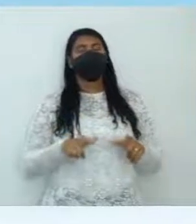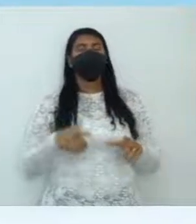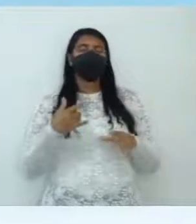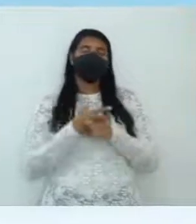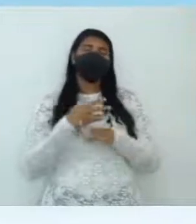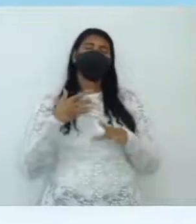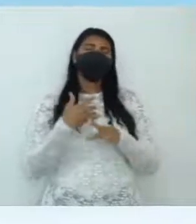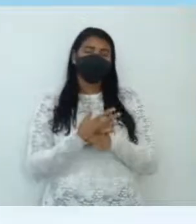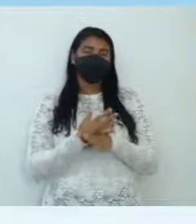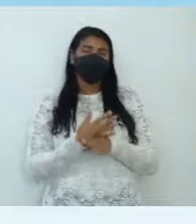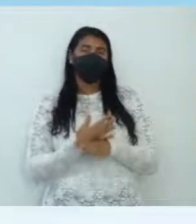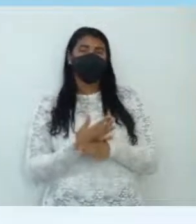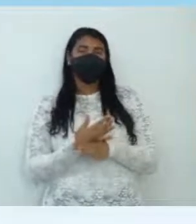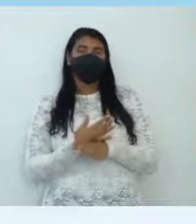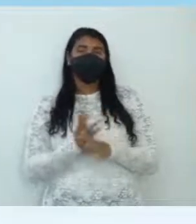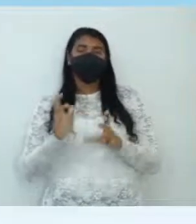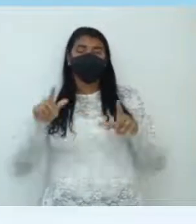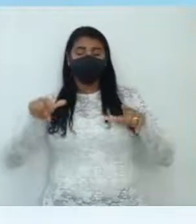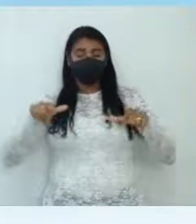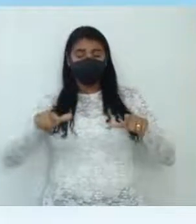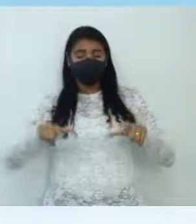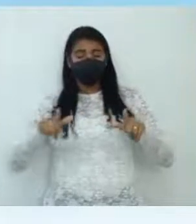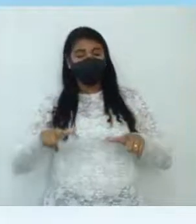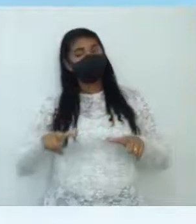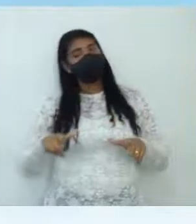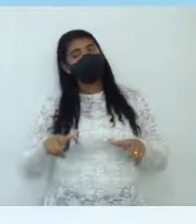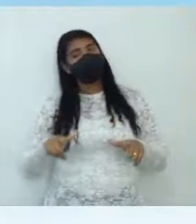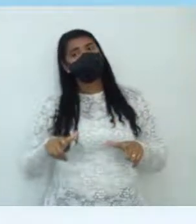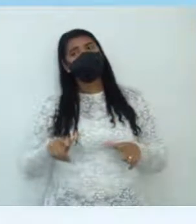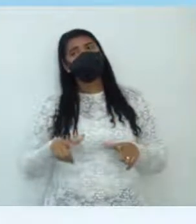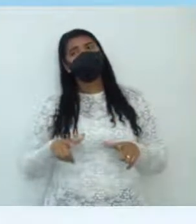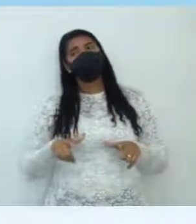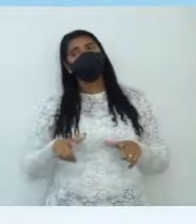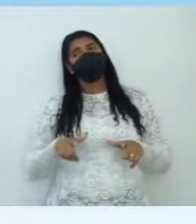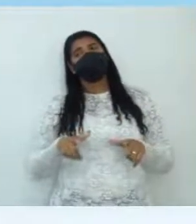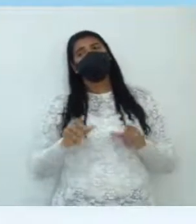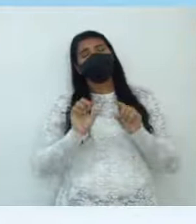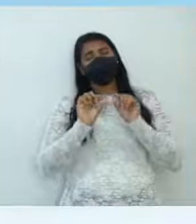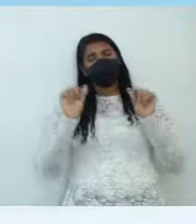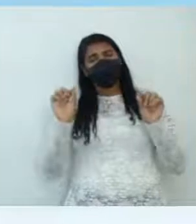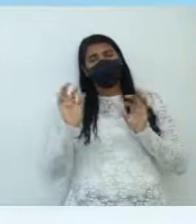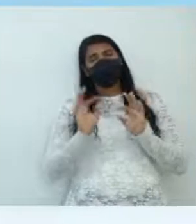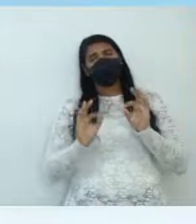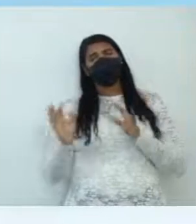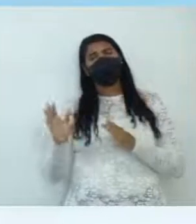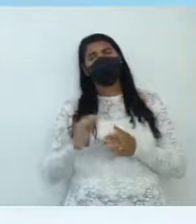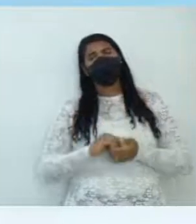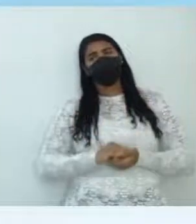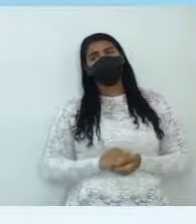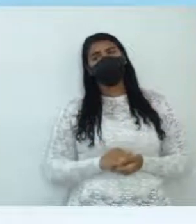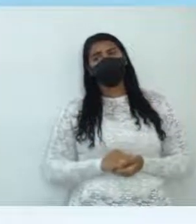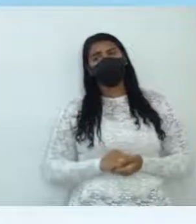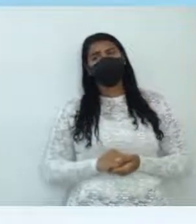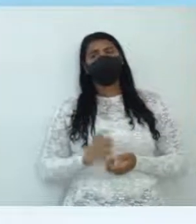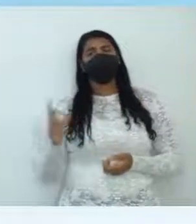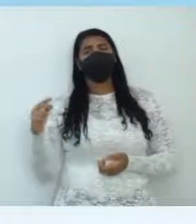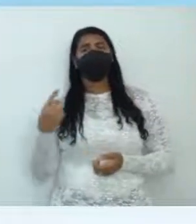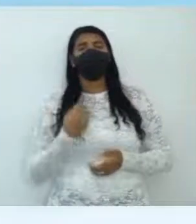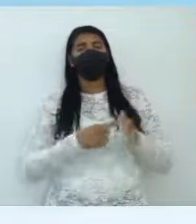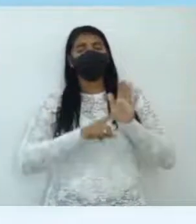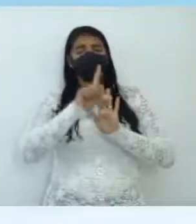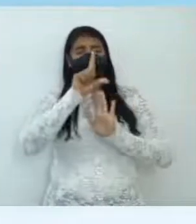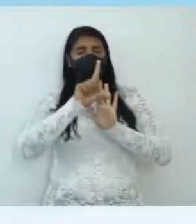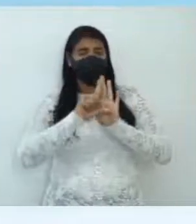que estão localizados ali, no entorno das instalações. Embora a nossa